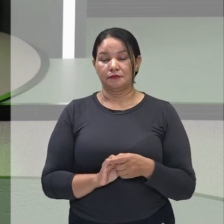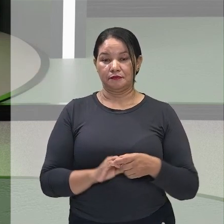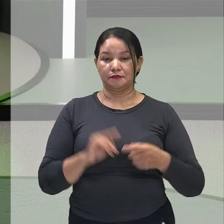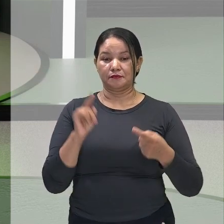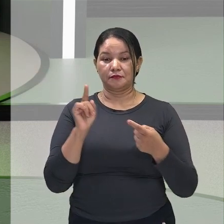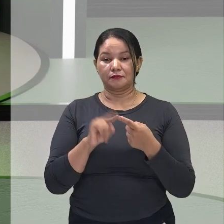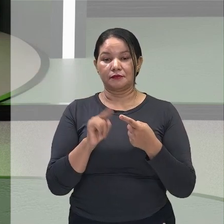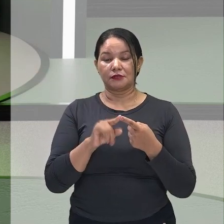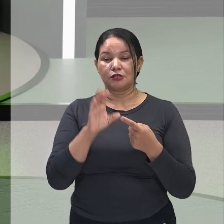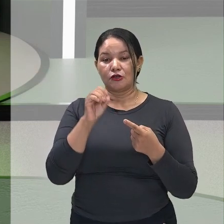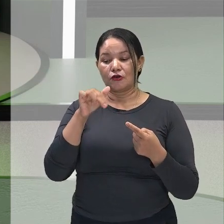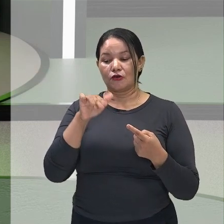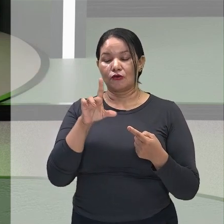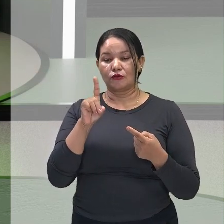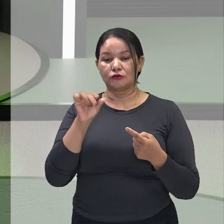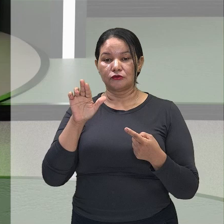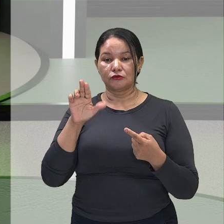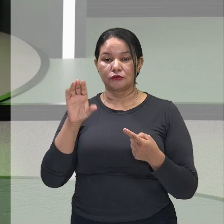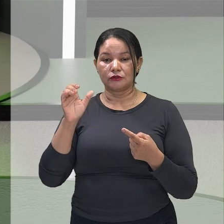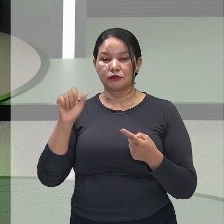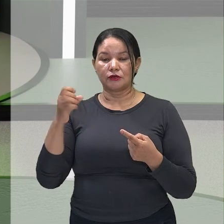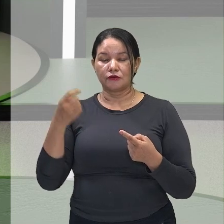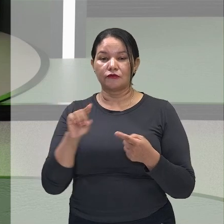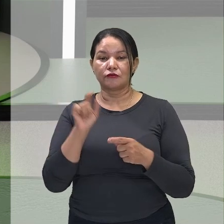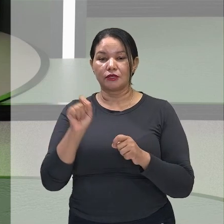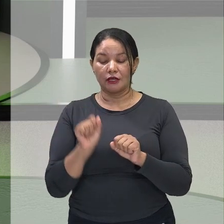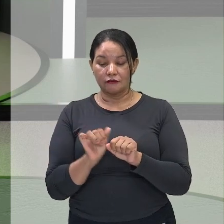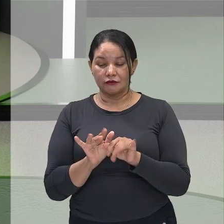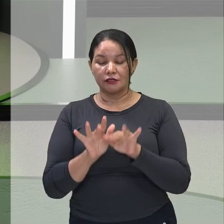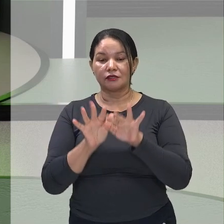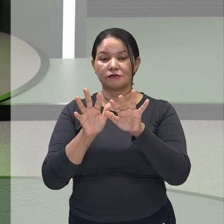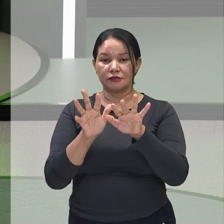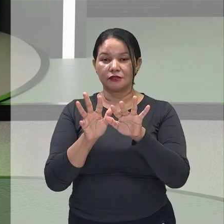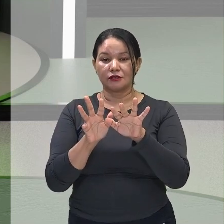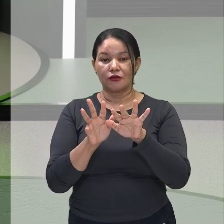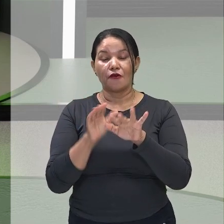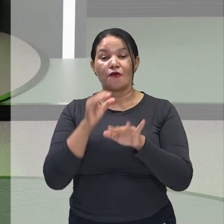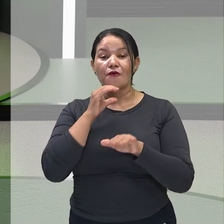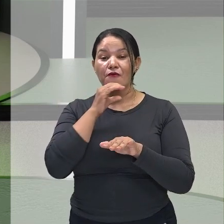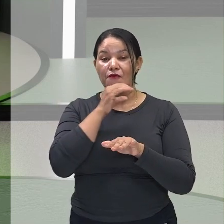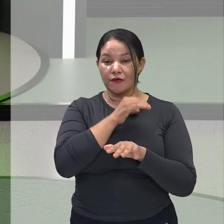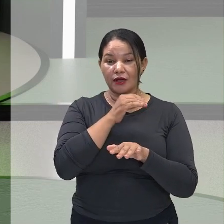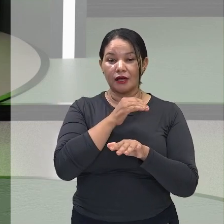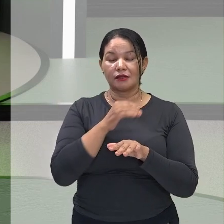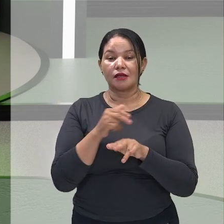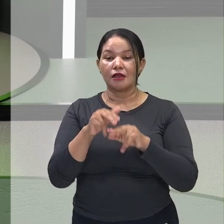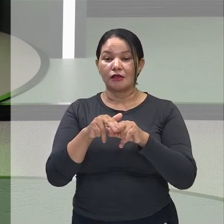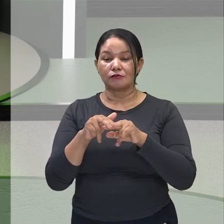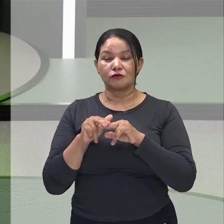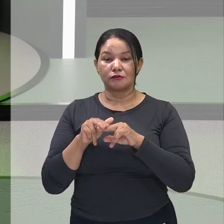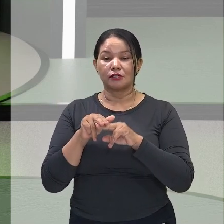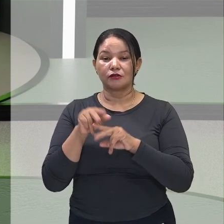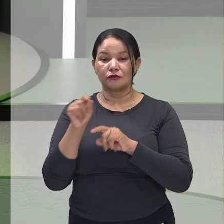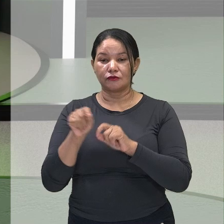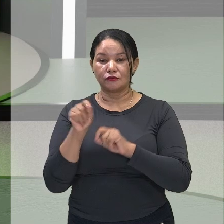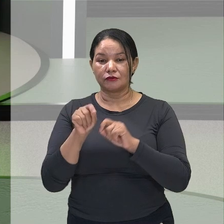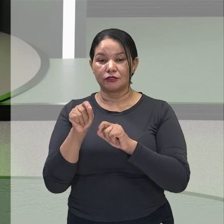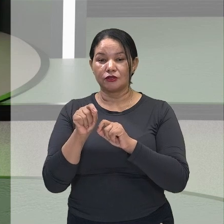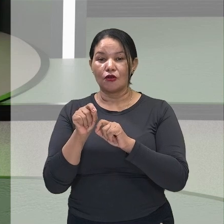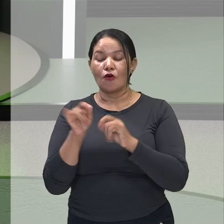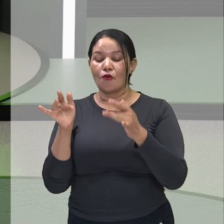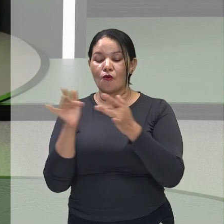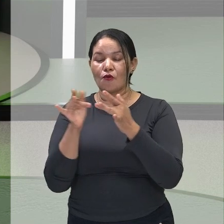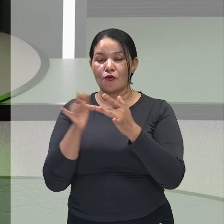condução é a transmissão de um calor mediante o